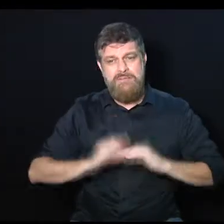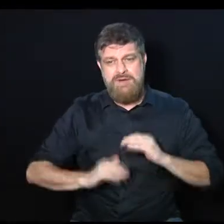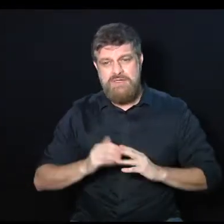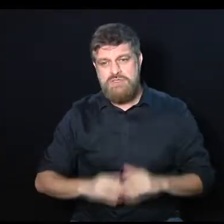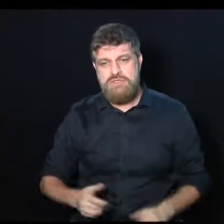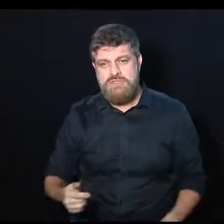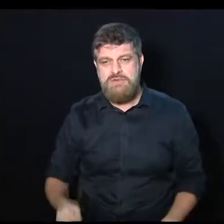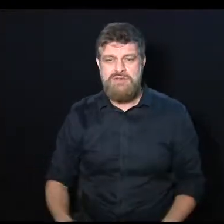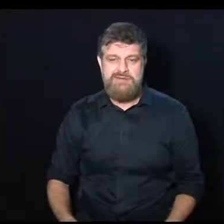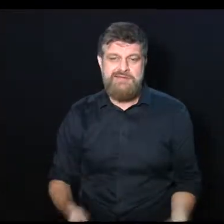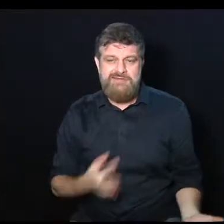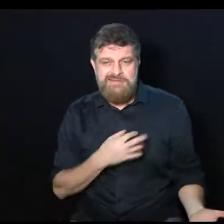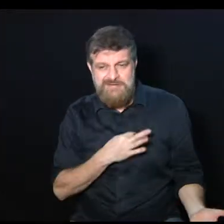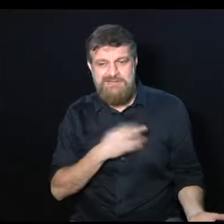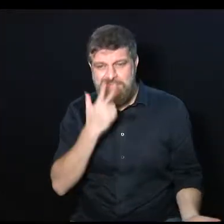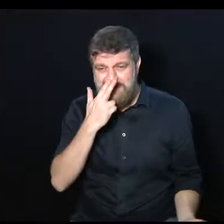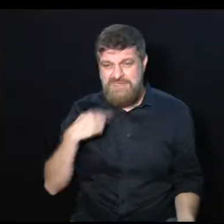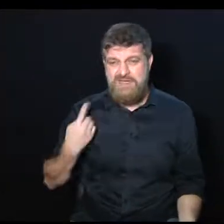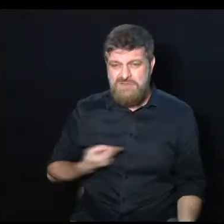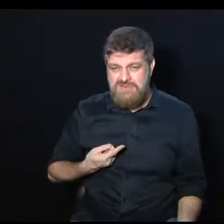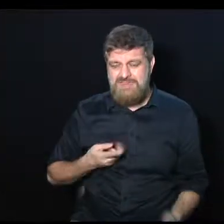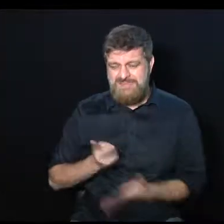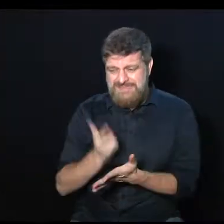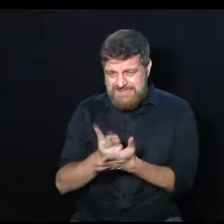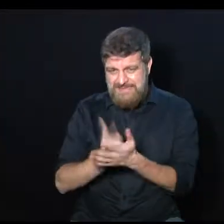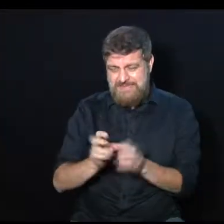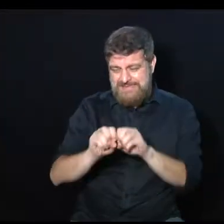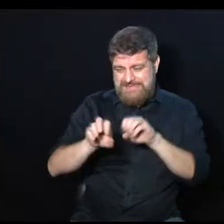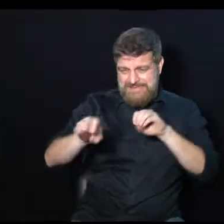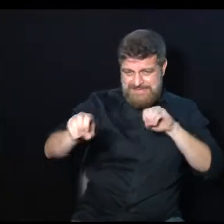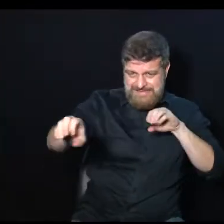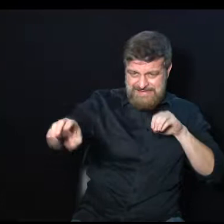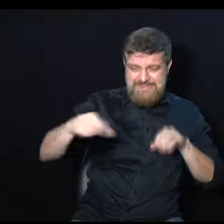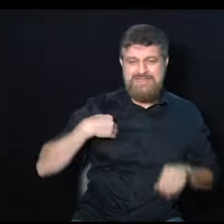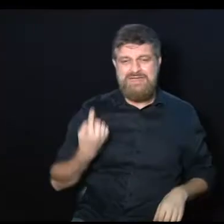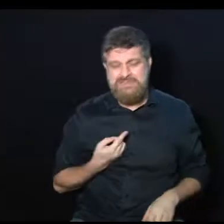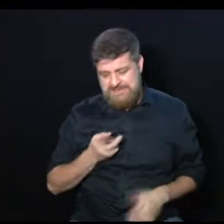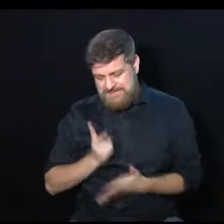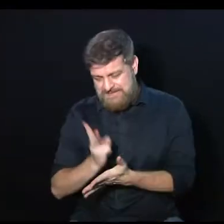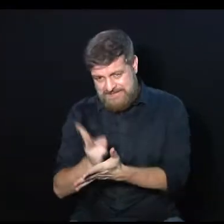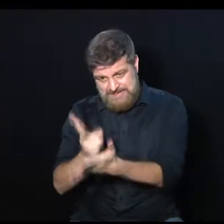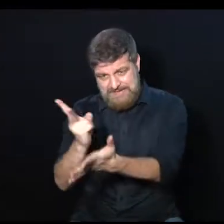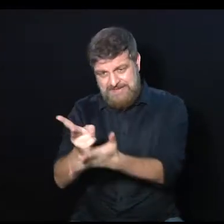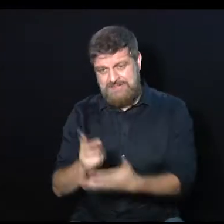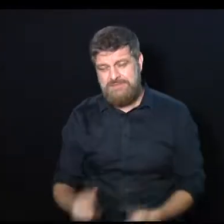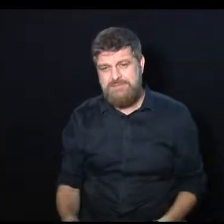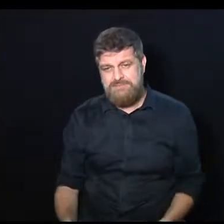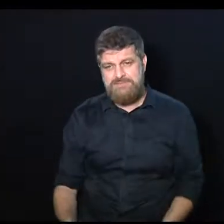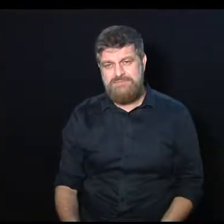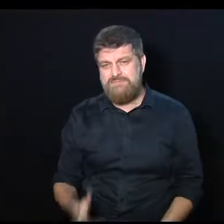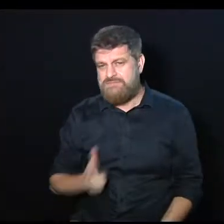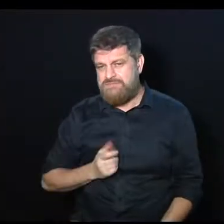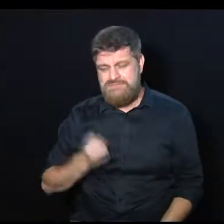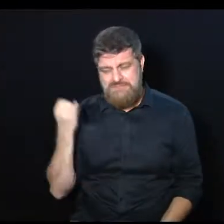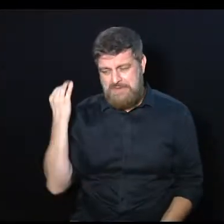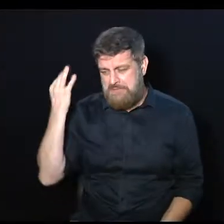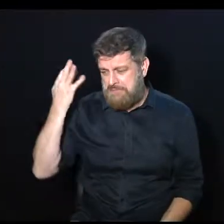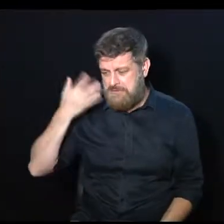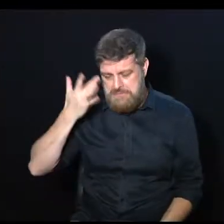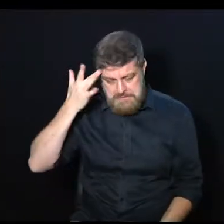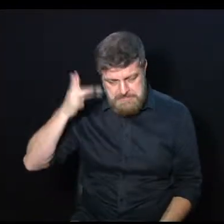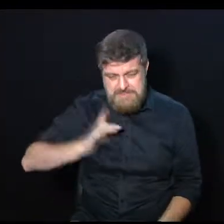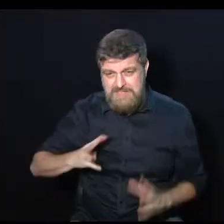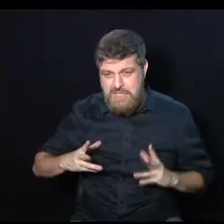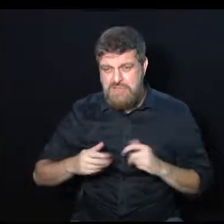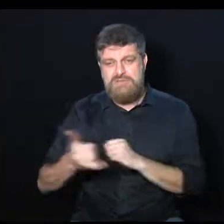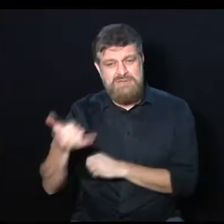altruísta. Nós demos plantão à distância durante praticamente toda a nossa vida em relação ao Ciatox. Não sei quantas madrugadas todos foram envolvidos